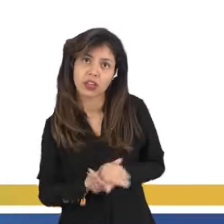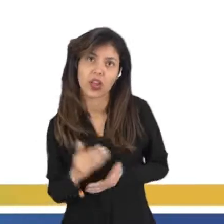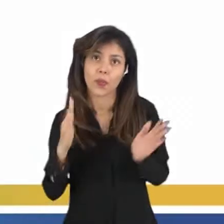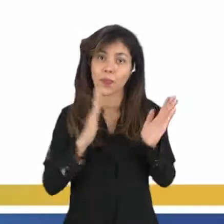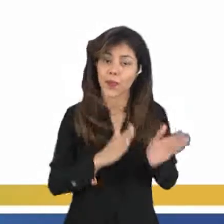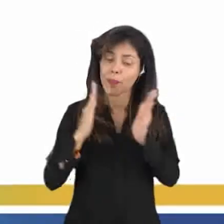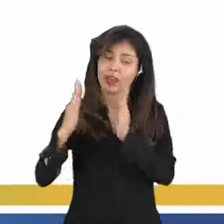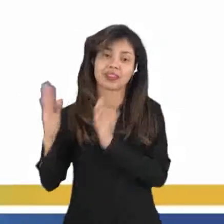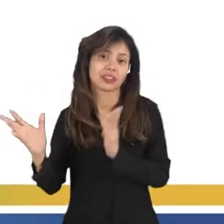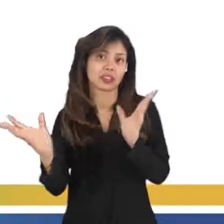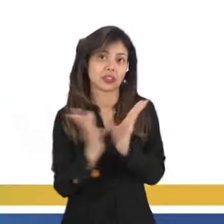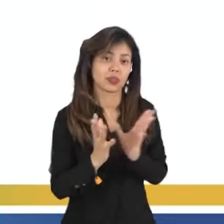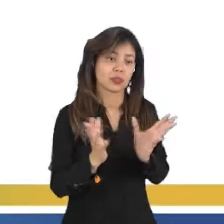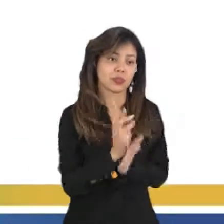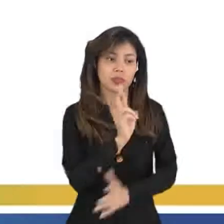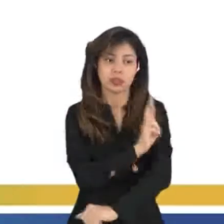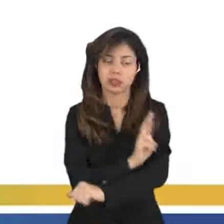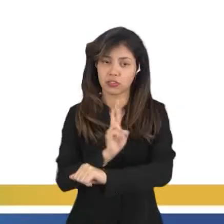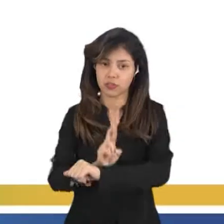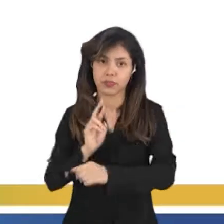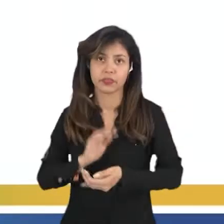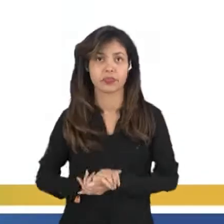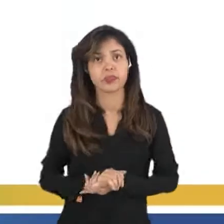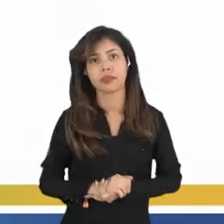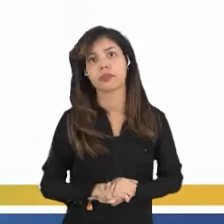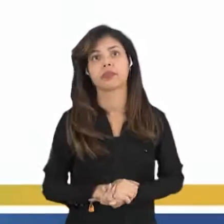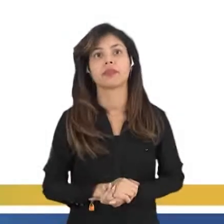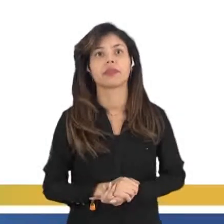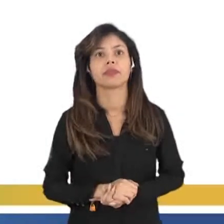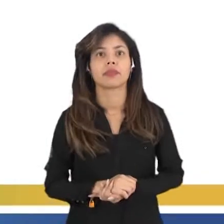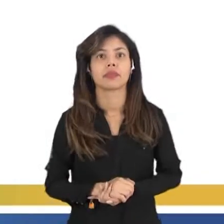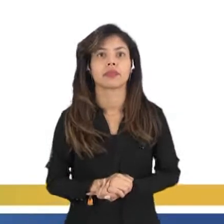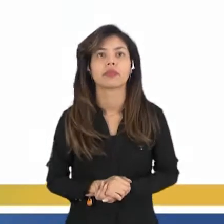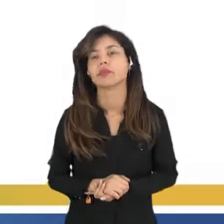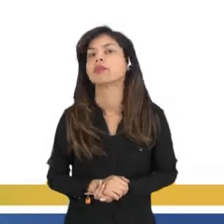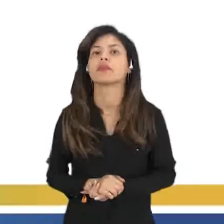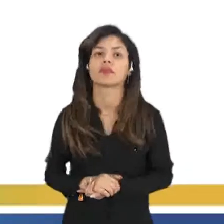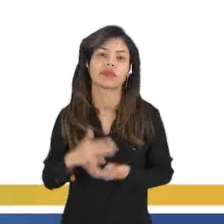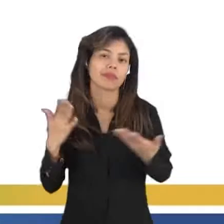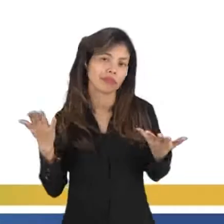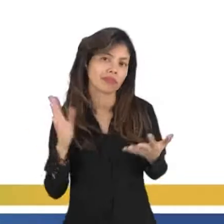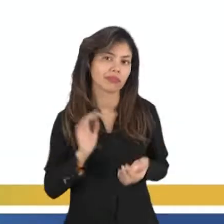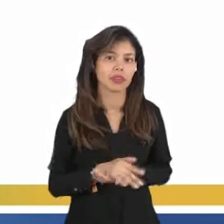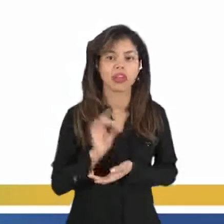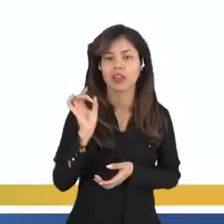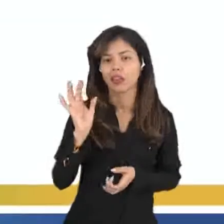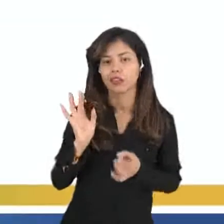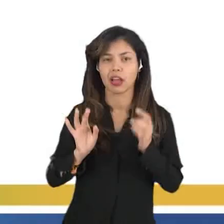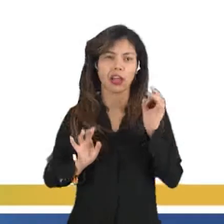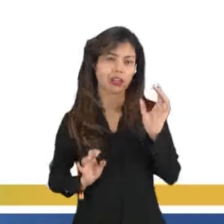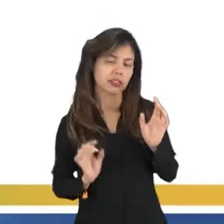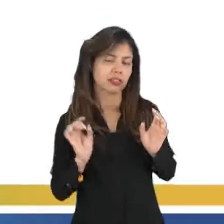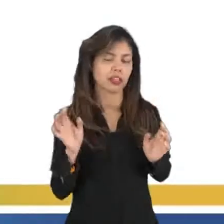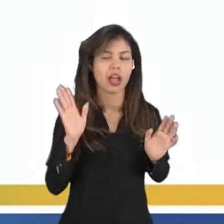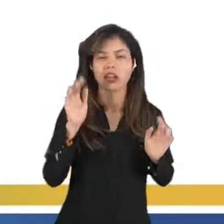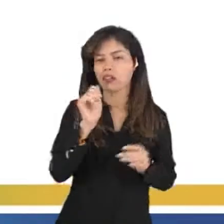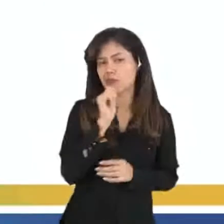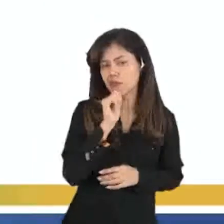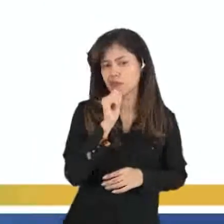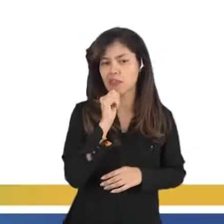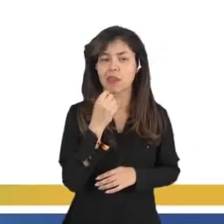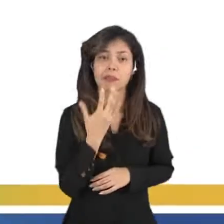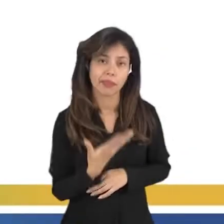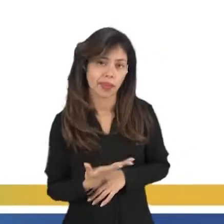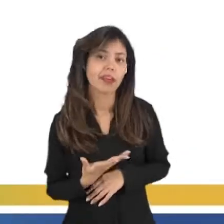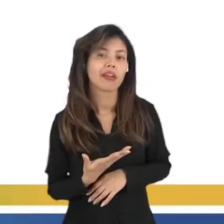desses grupos religiosos. Então é uma situação muito delicada e a gente fica pensando, ainda bem que apesar